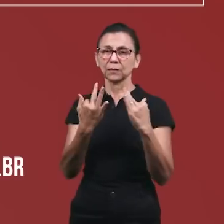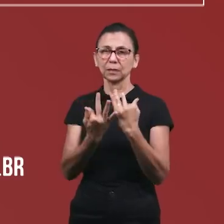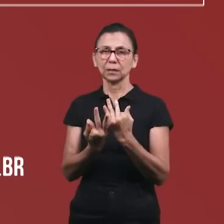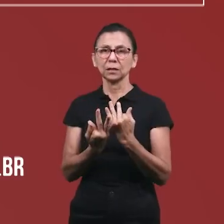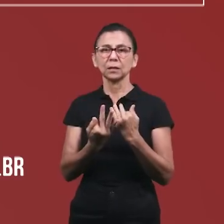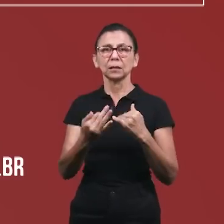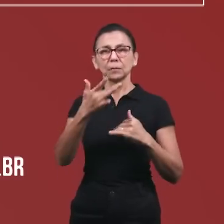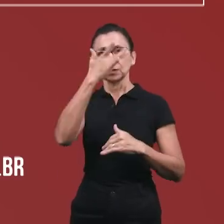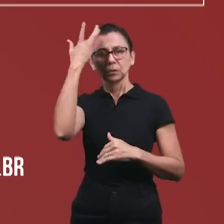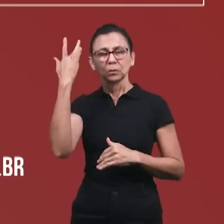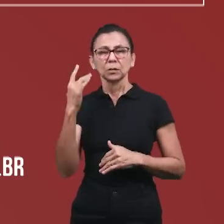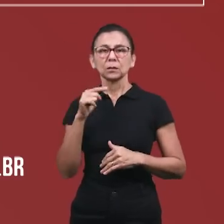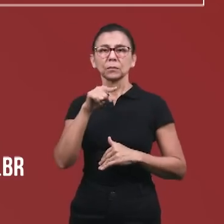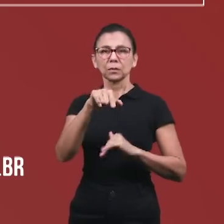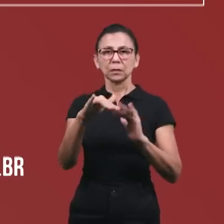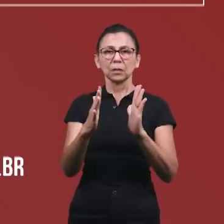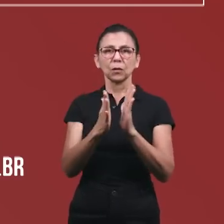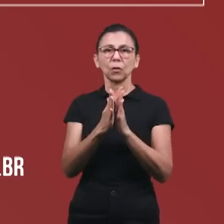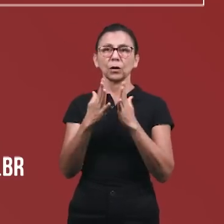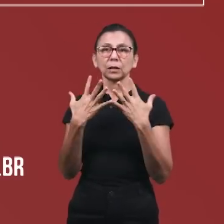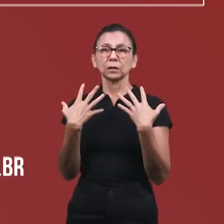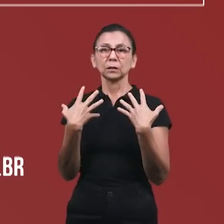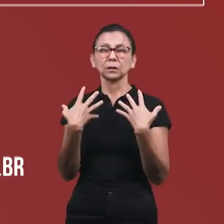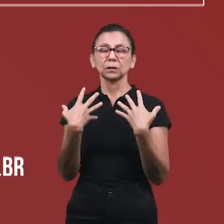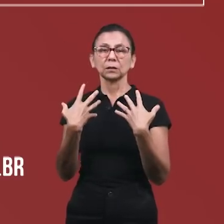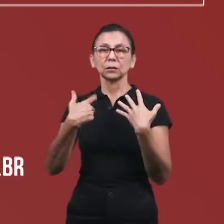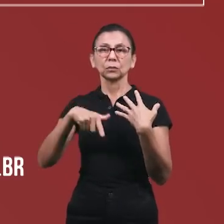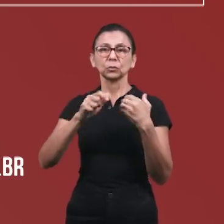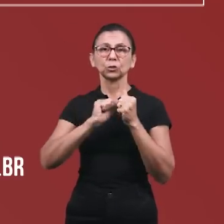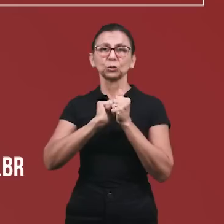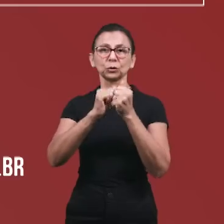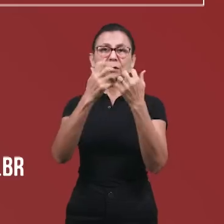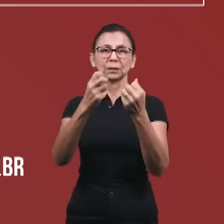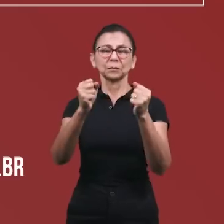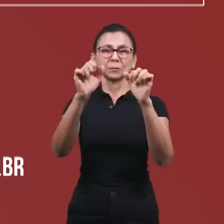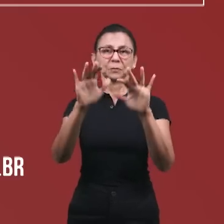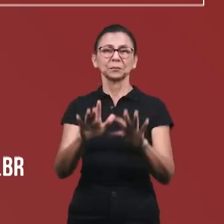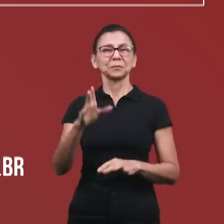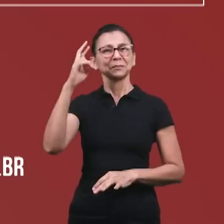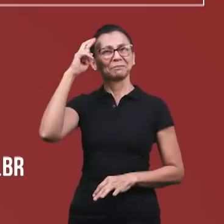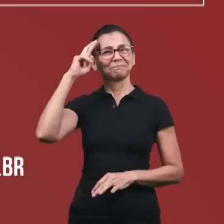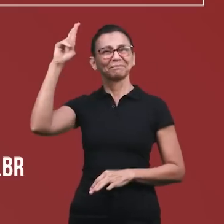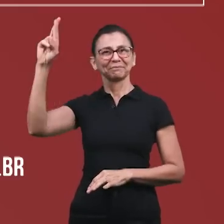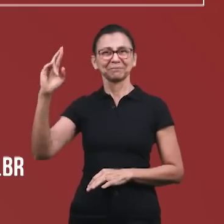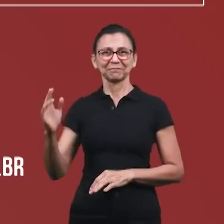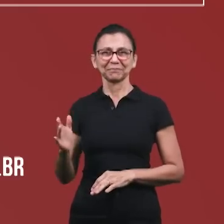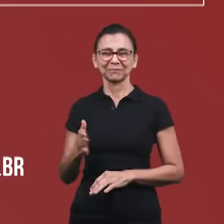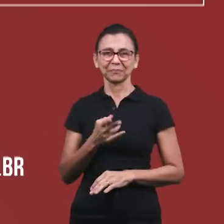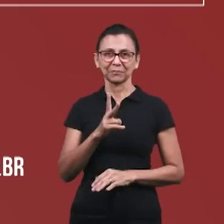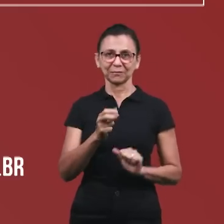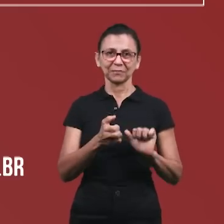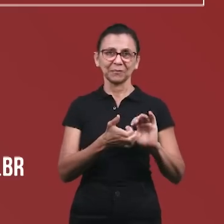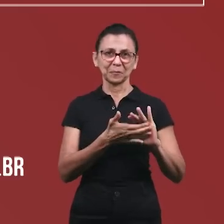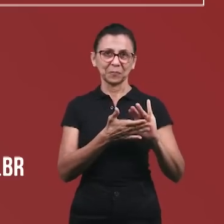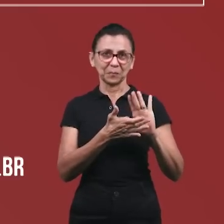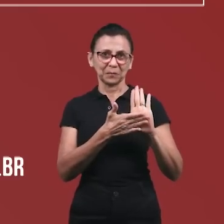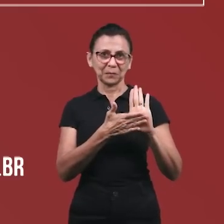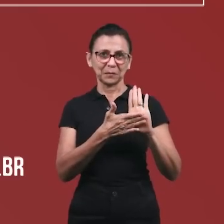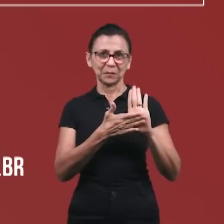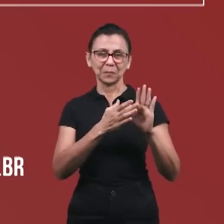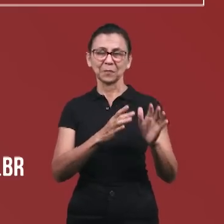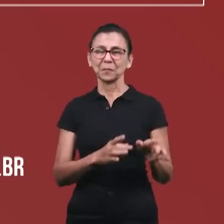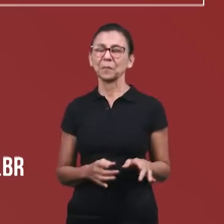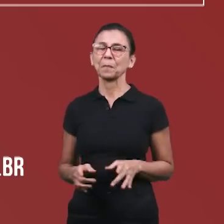vizinhos, parentes, pessoas por quem você está orando. E juntos receberemos uma grande bênção do Senhor.